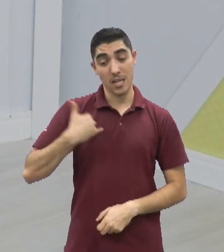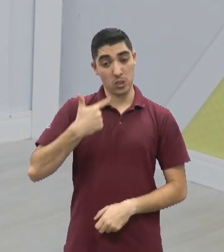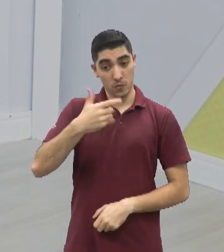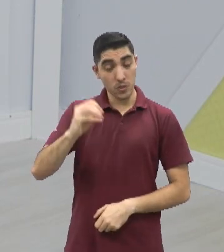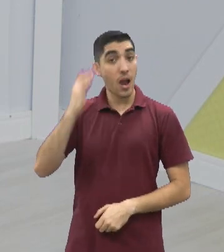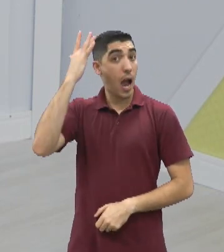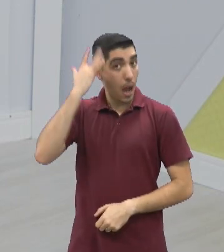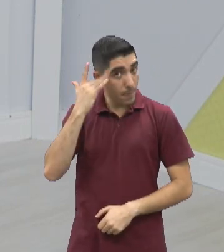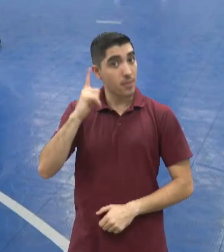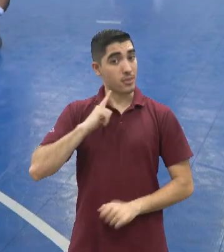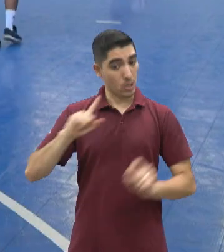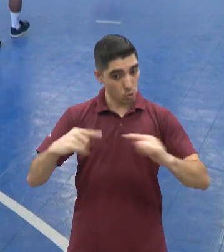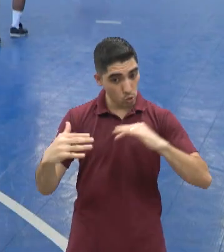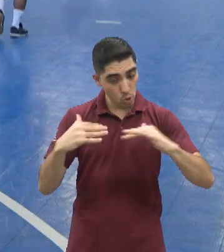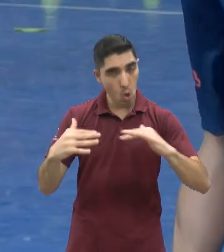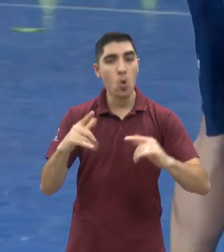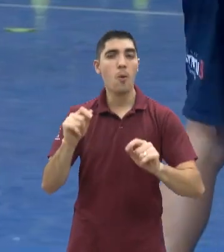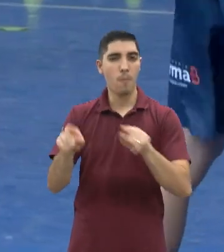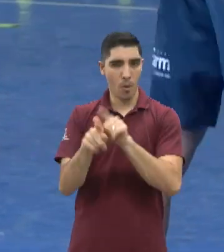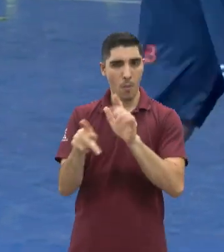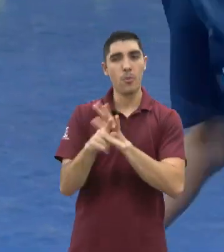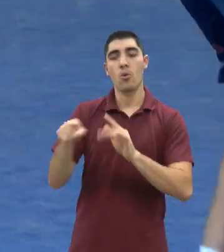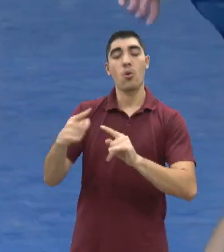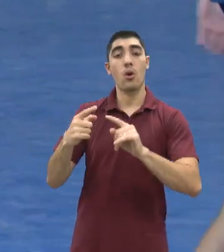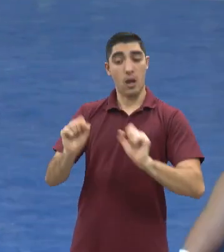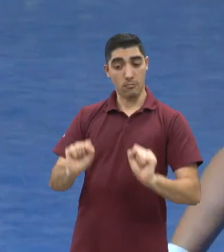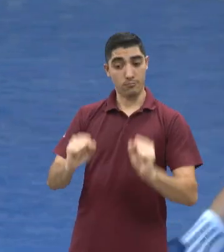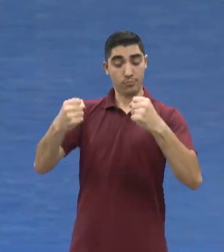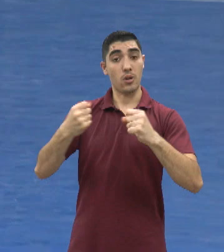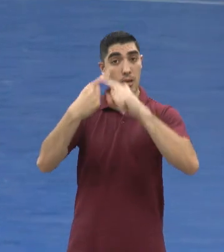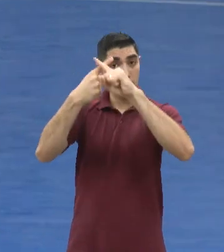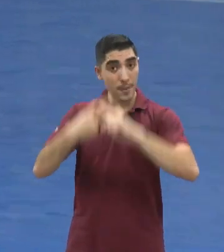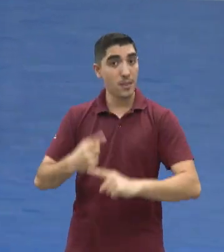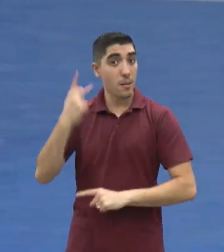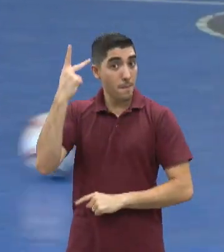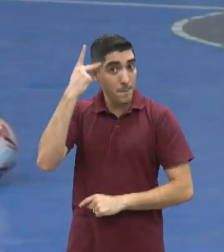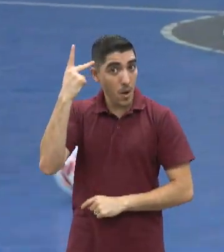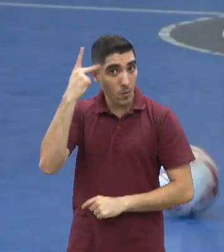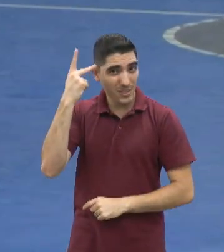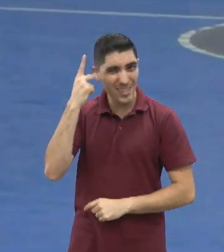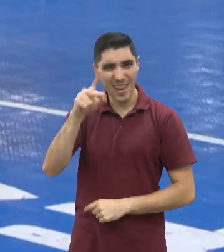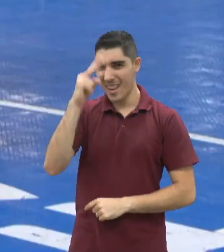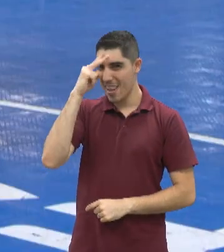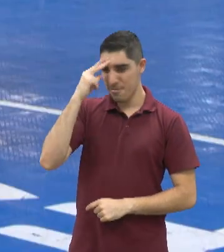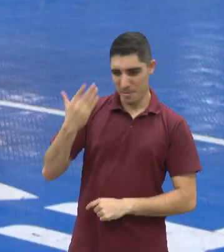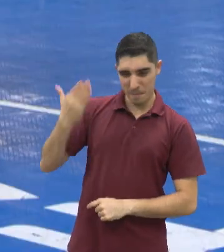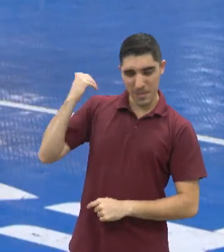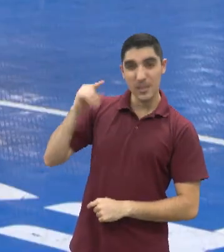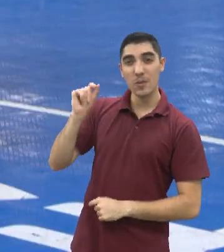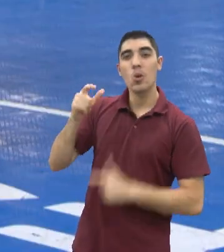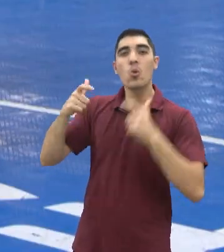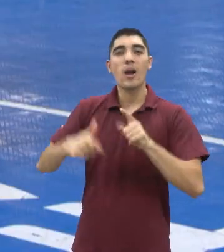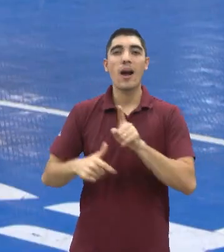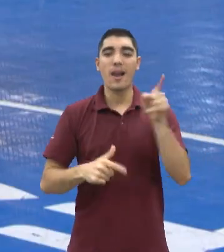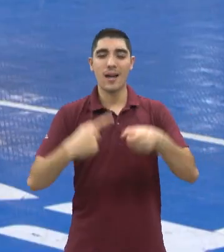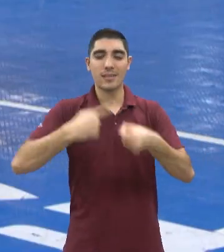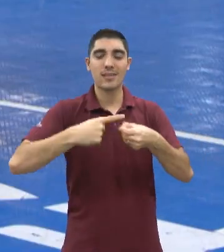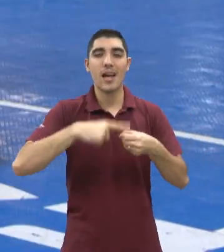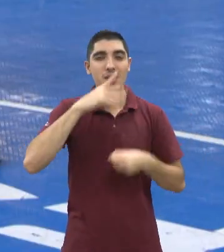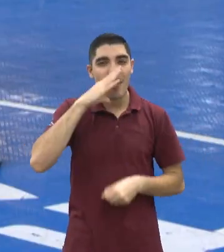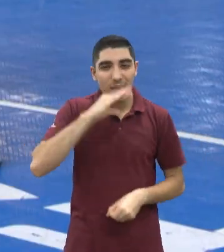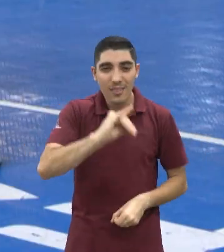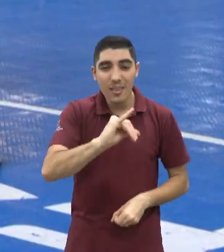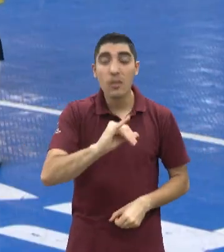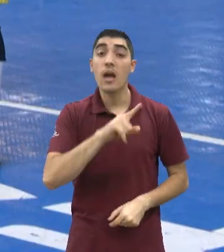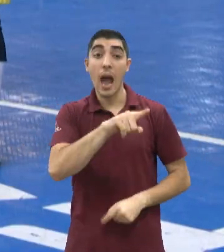pela continuidade da partida de ida das oitavas de final do Campeonato Paulista da categoria. Você lembra, né? Lá em Tatuí, o jogo começou, mas não